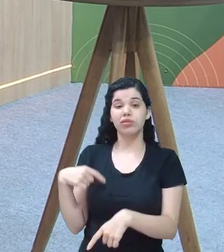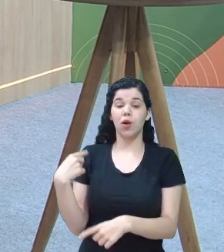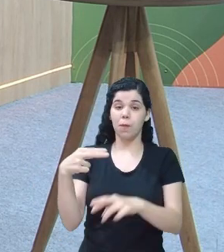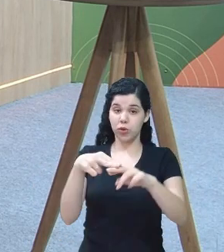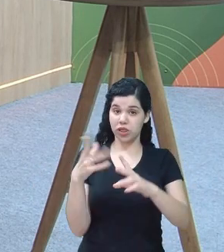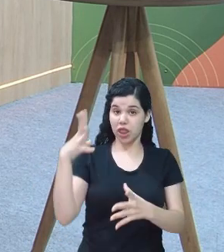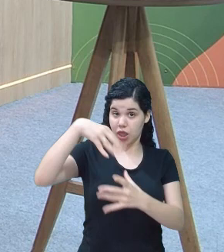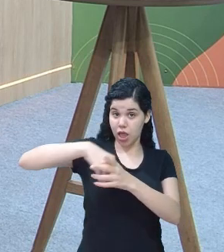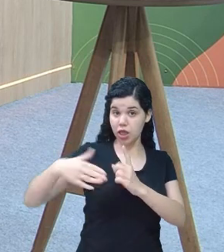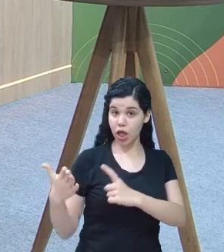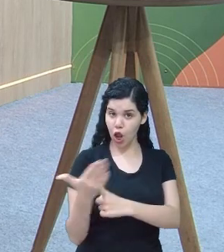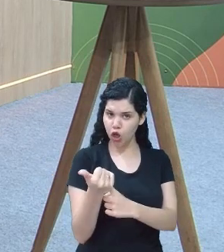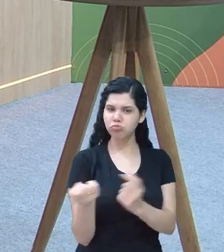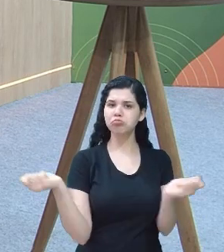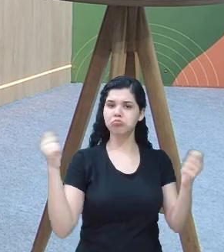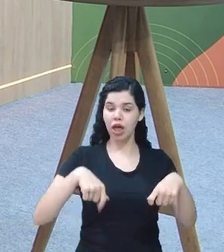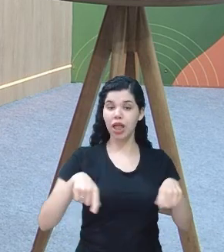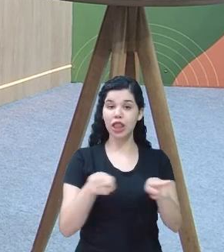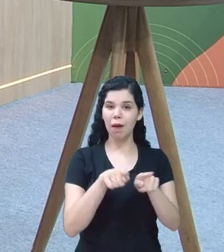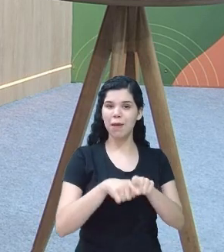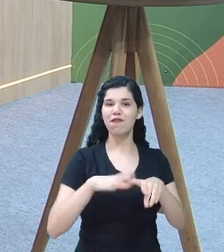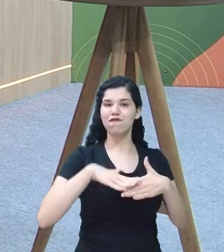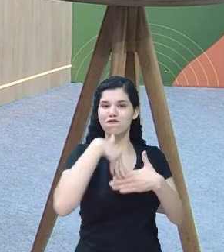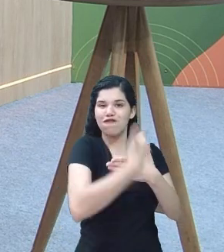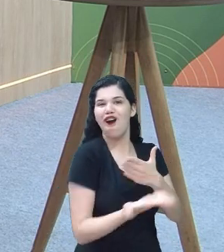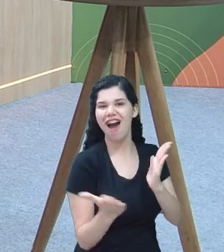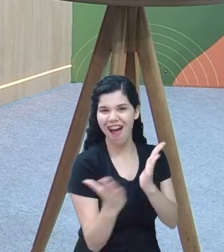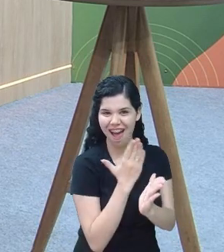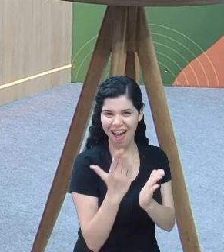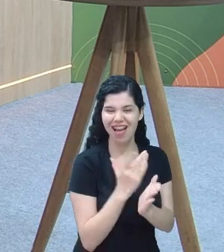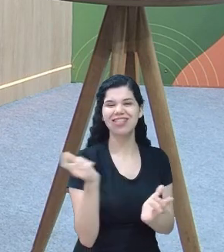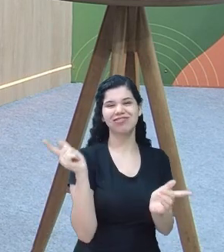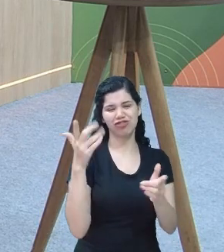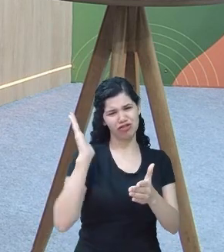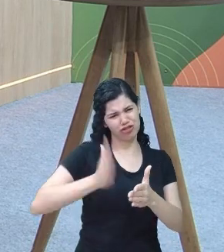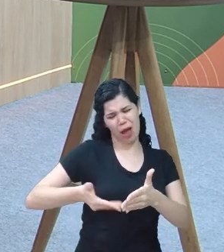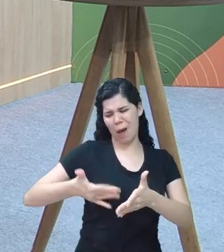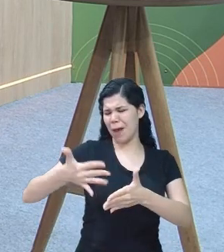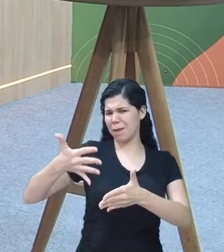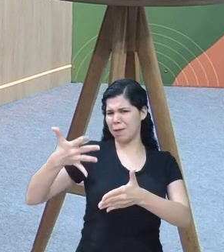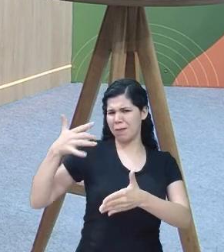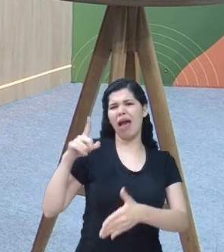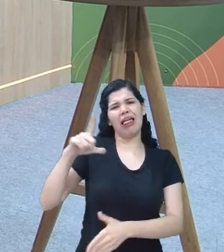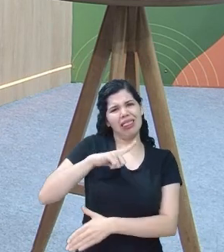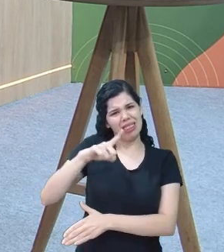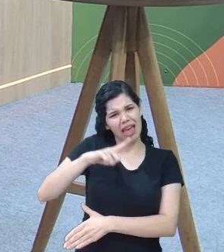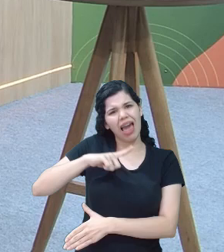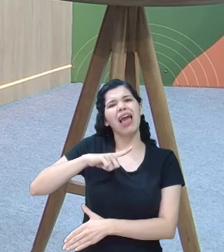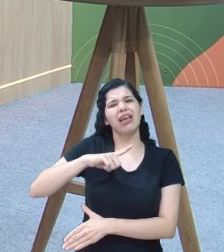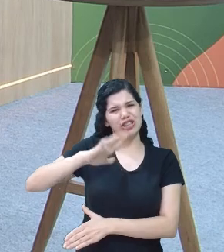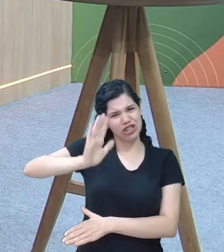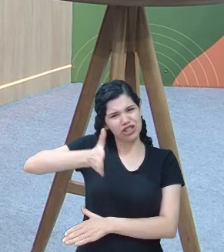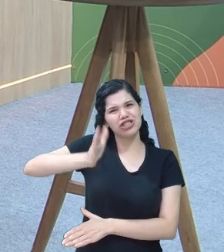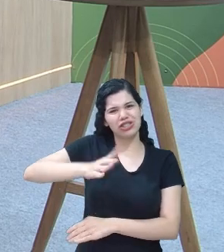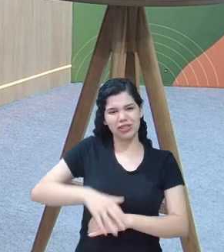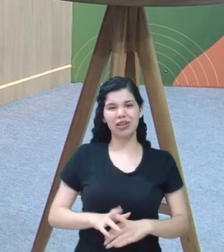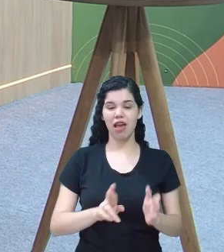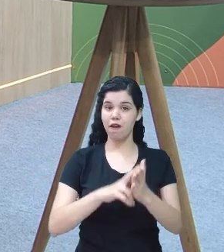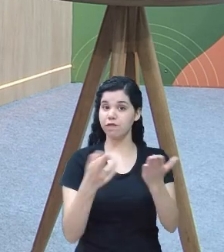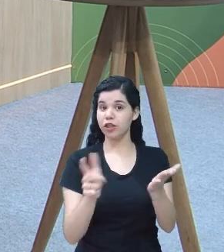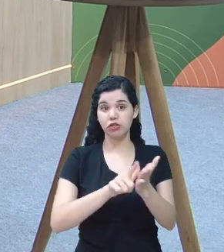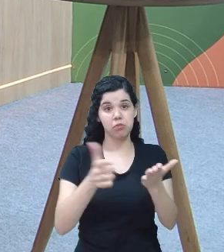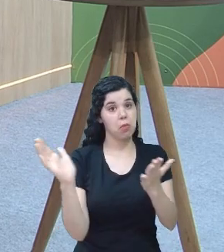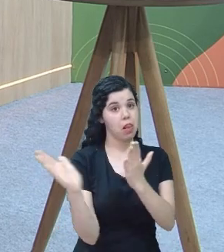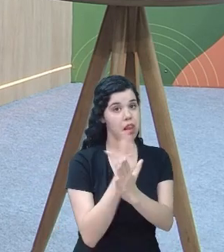na tecnologia, no computador, mas a gente também fazia uso e faz, né, dentro dos livros e das